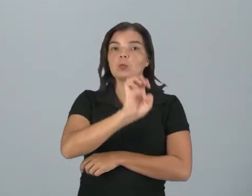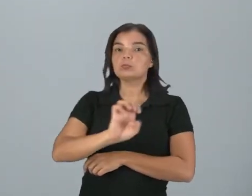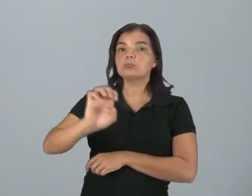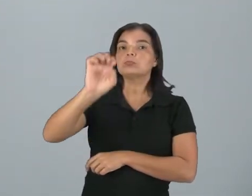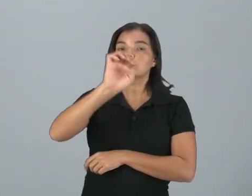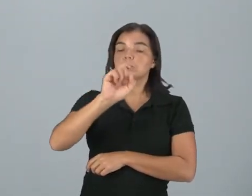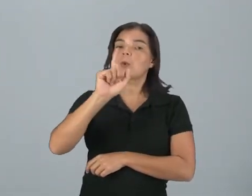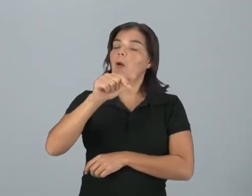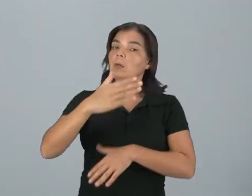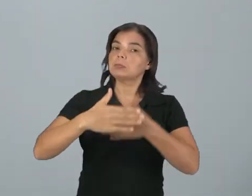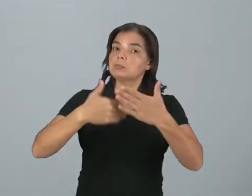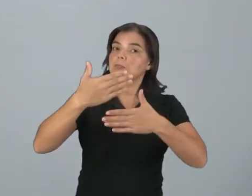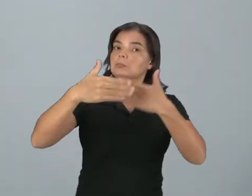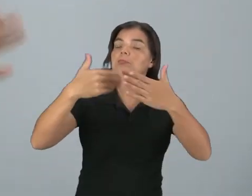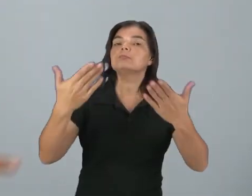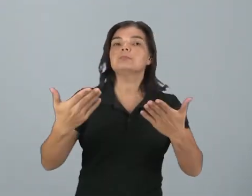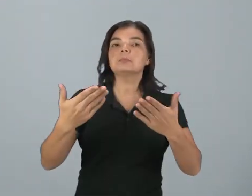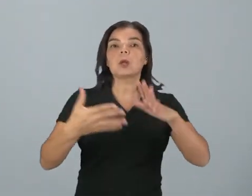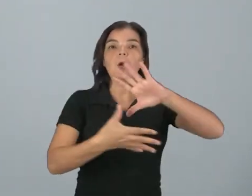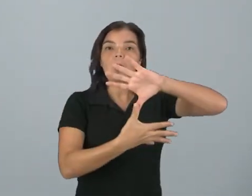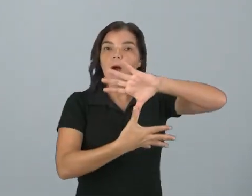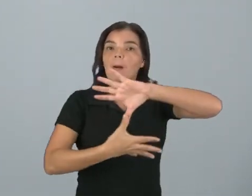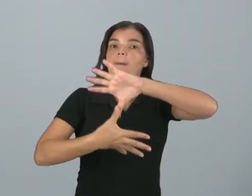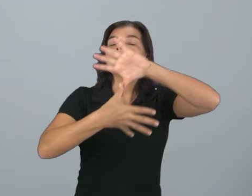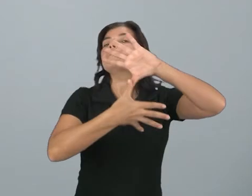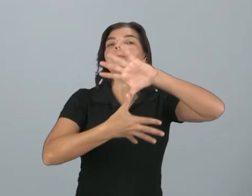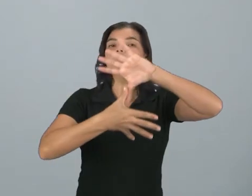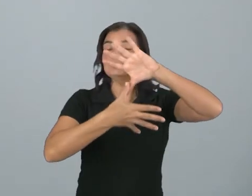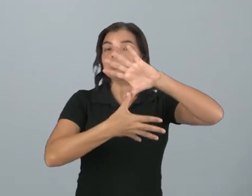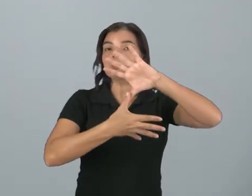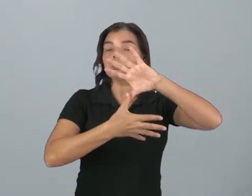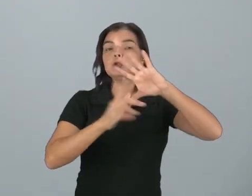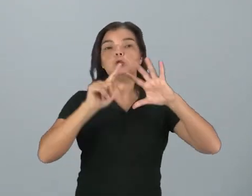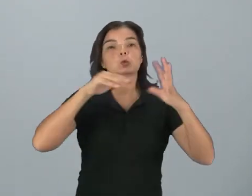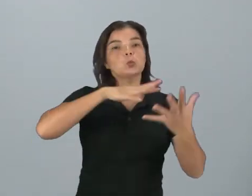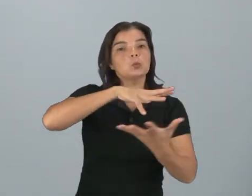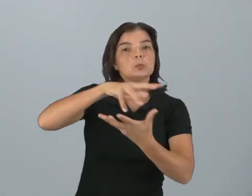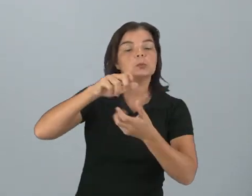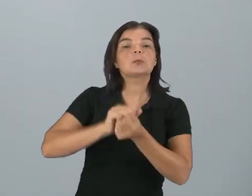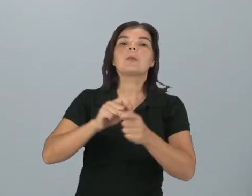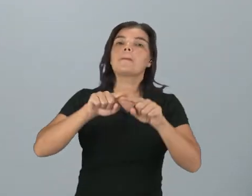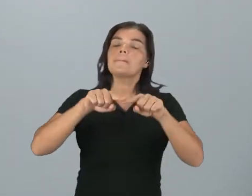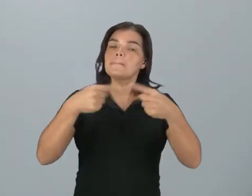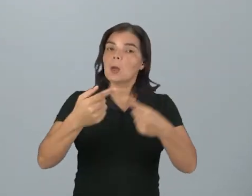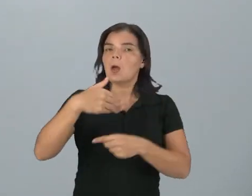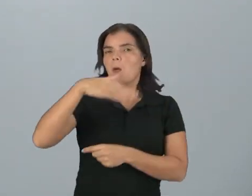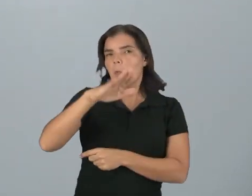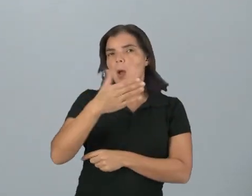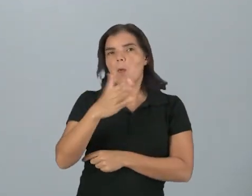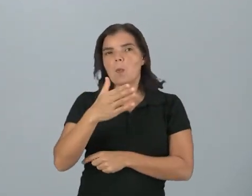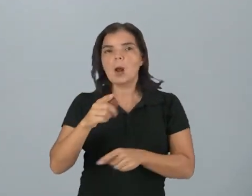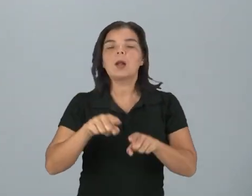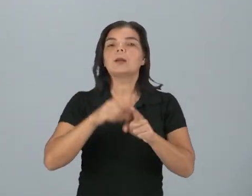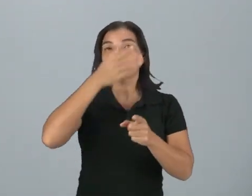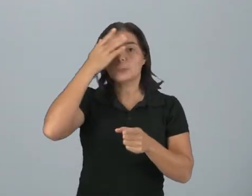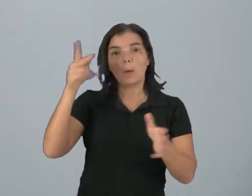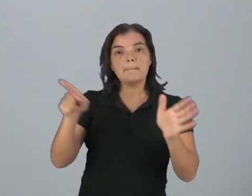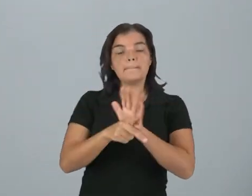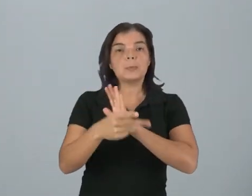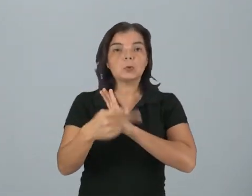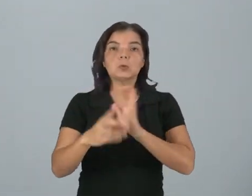Europa era desenvolvida e a América e o restante do mundo, o máximo que tinham eram